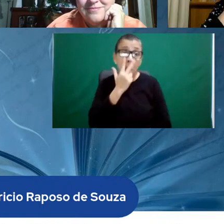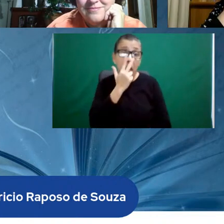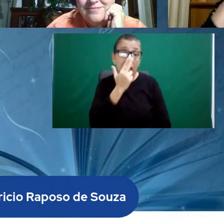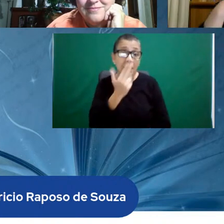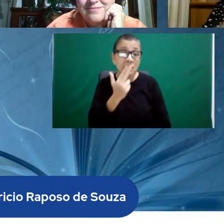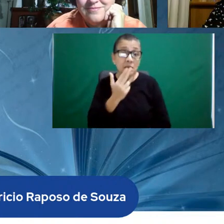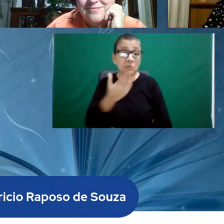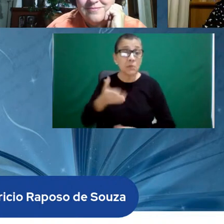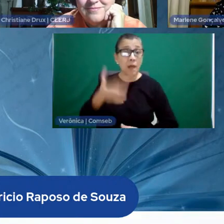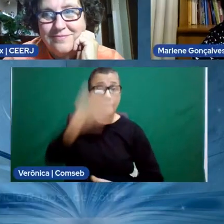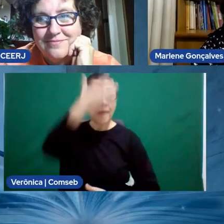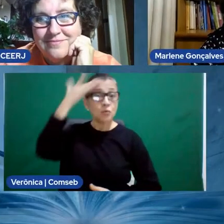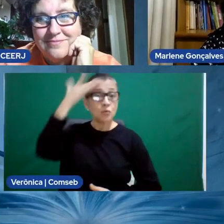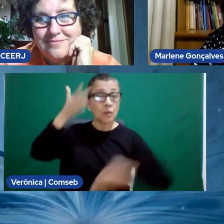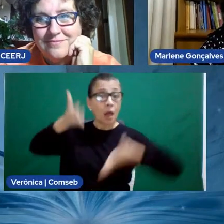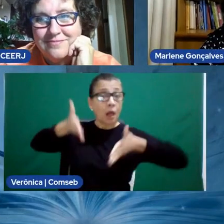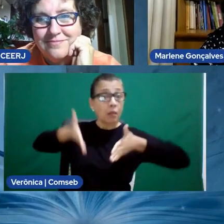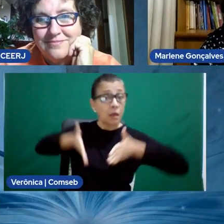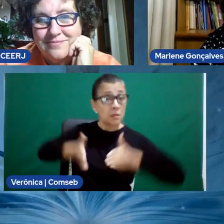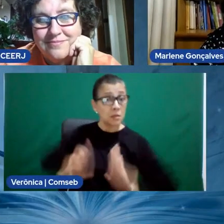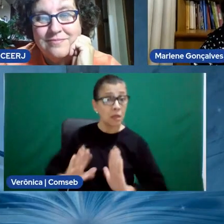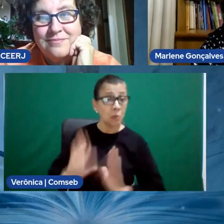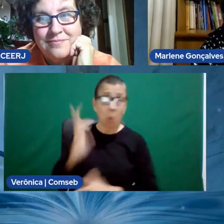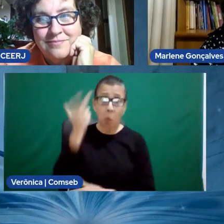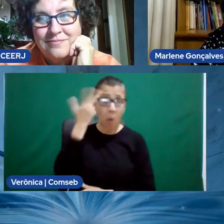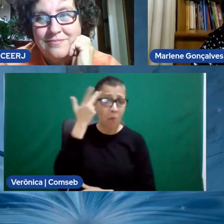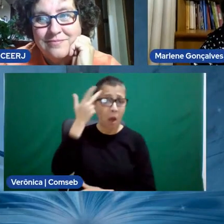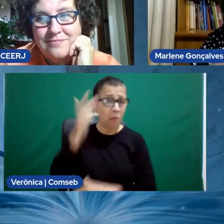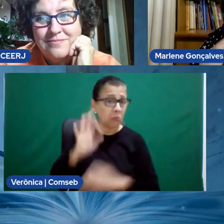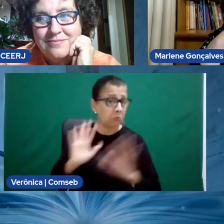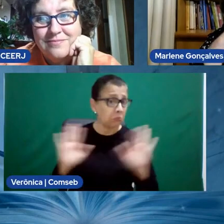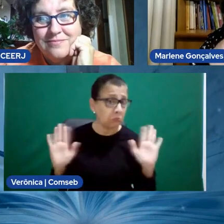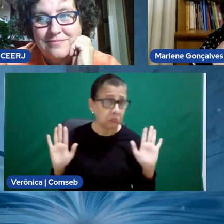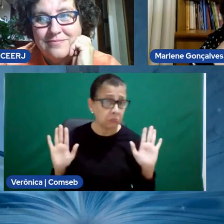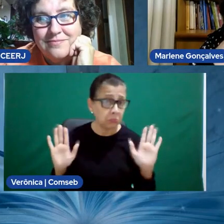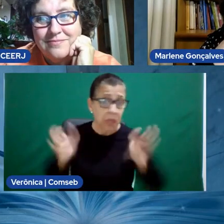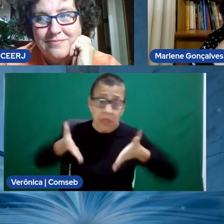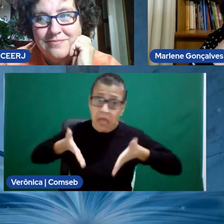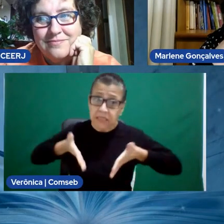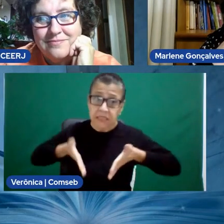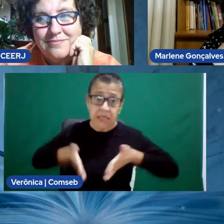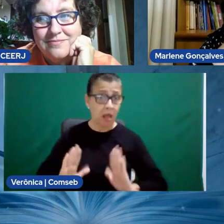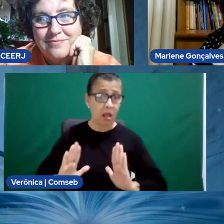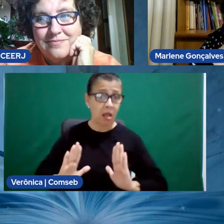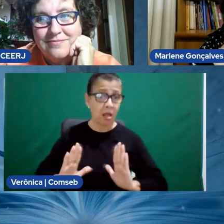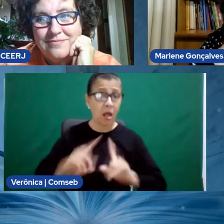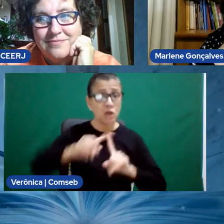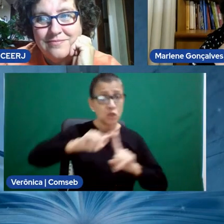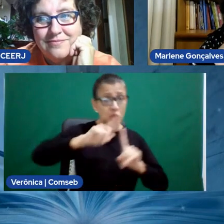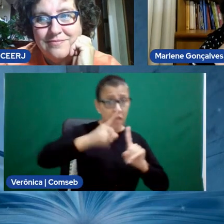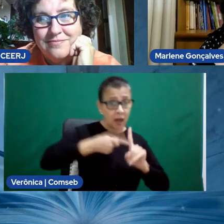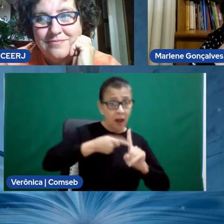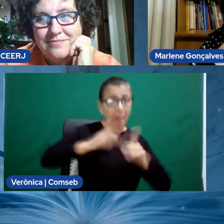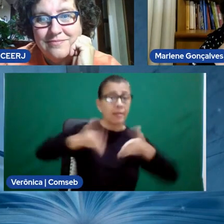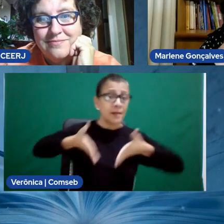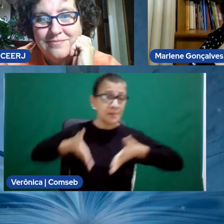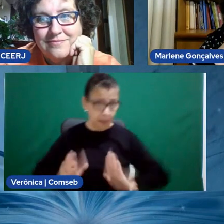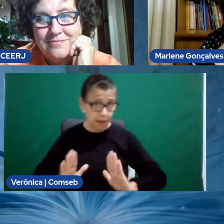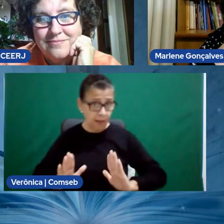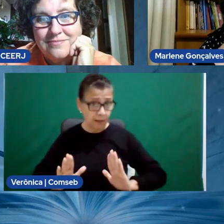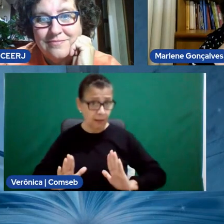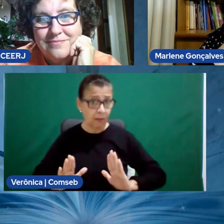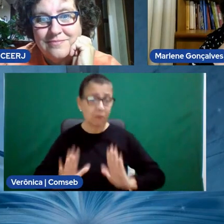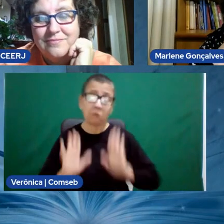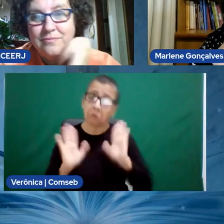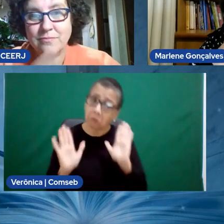está nascendo de uma maneira normal. Nascer, gerar, para depois nascer. Não